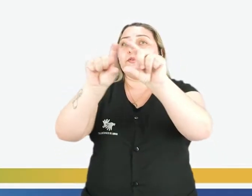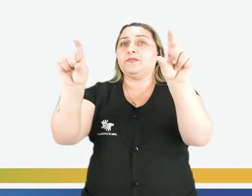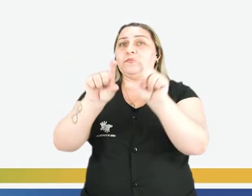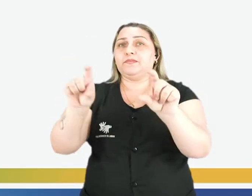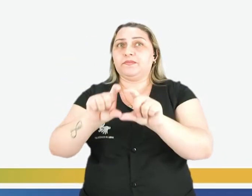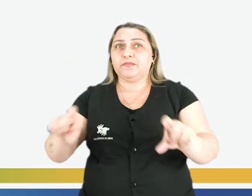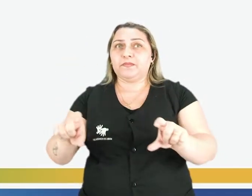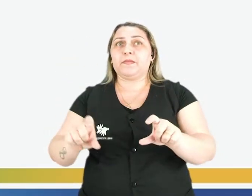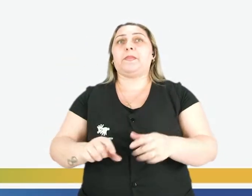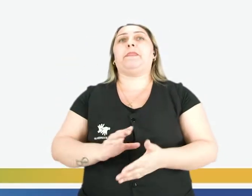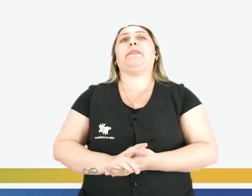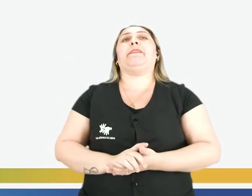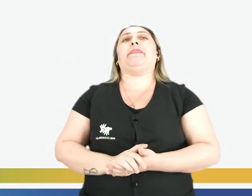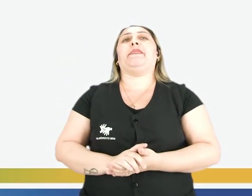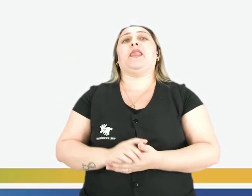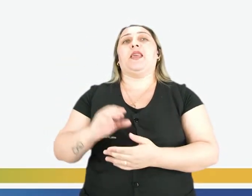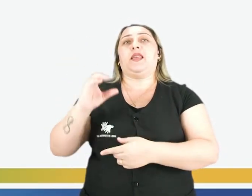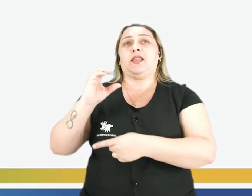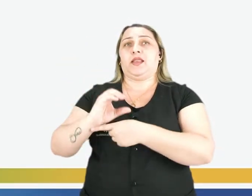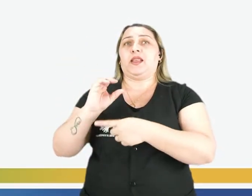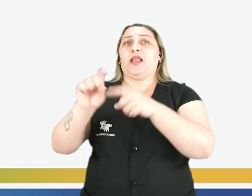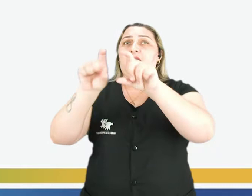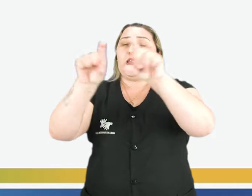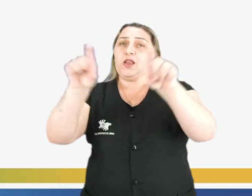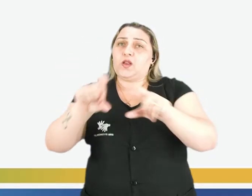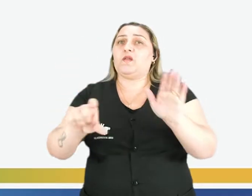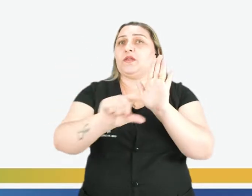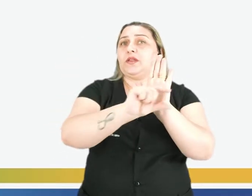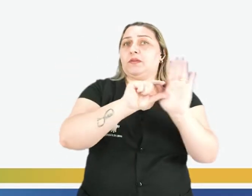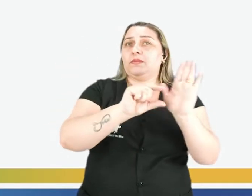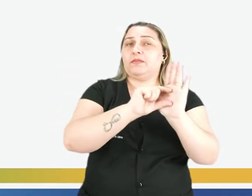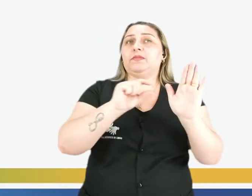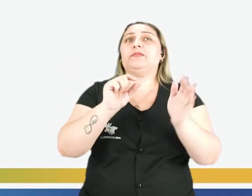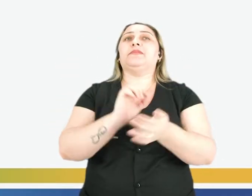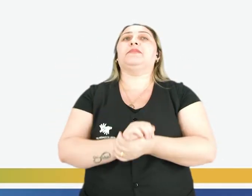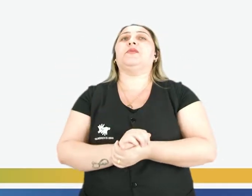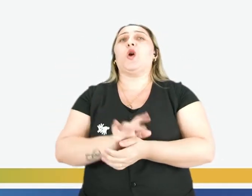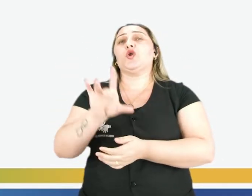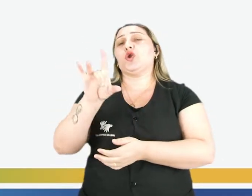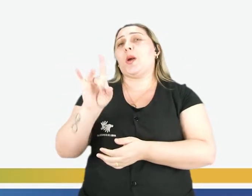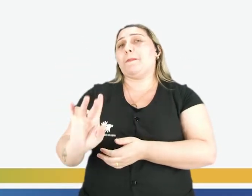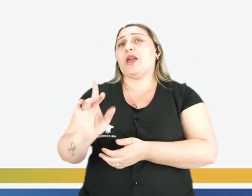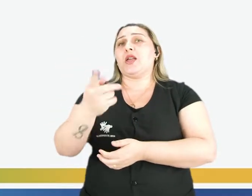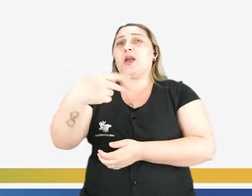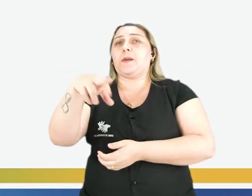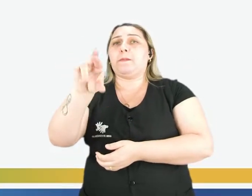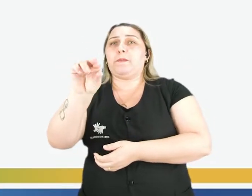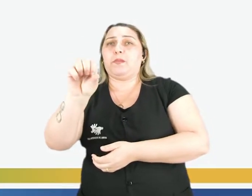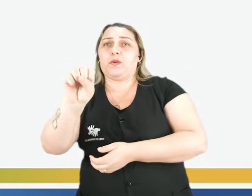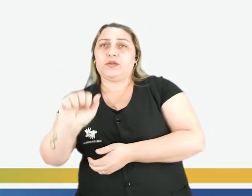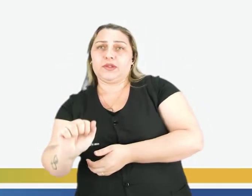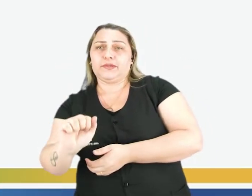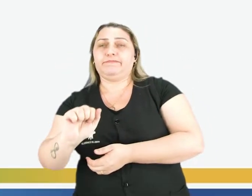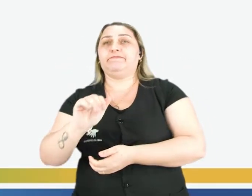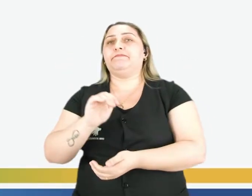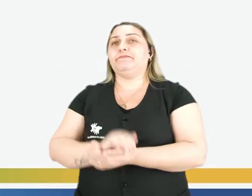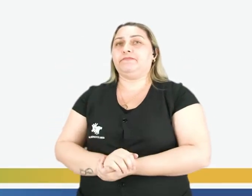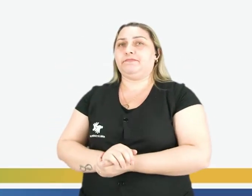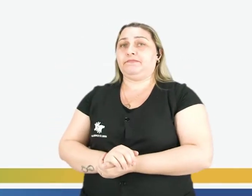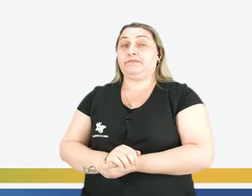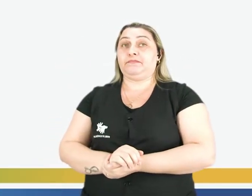versos e estrofes, estrofes e parágrafos, ou somente em prosa? Somente tem